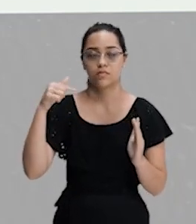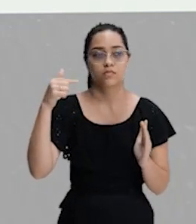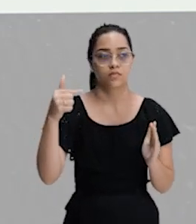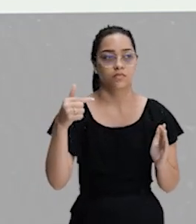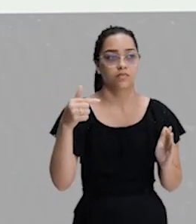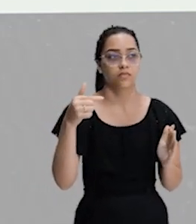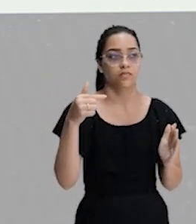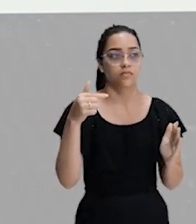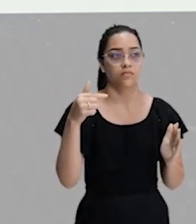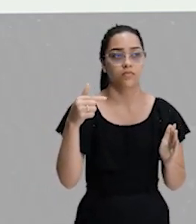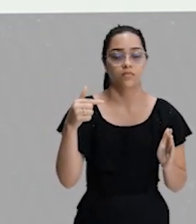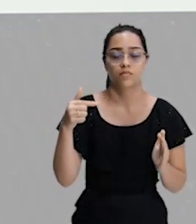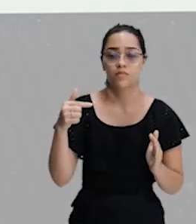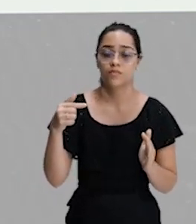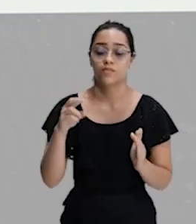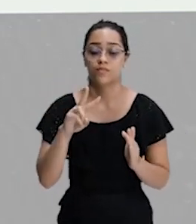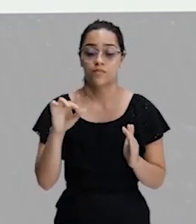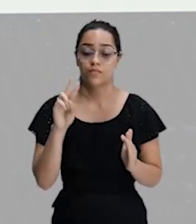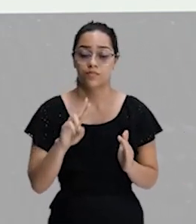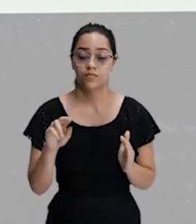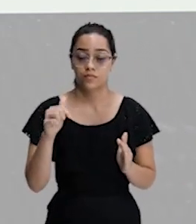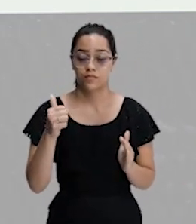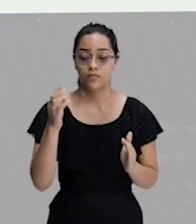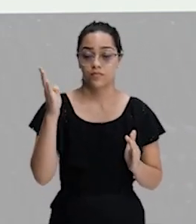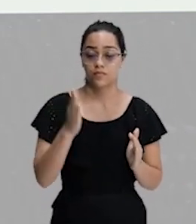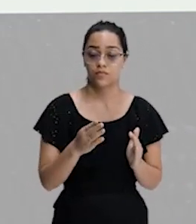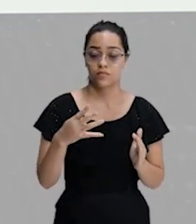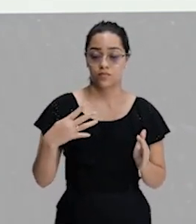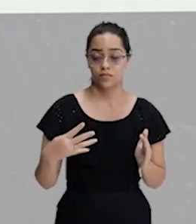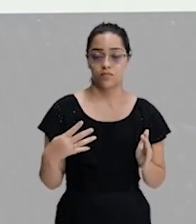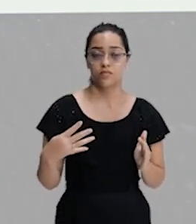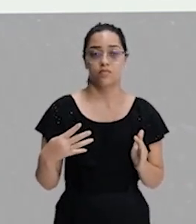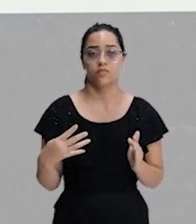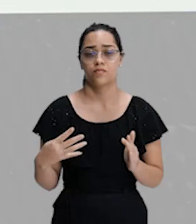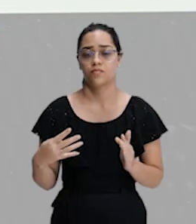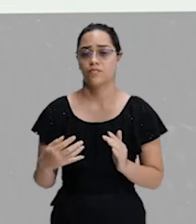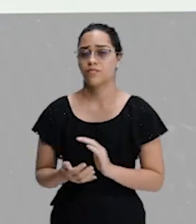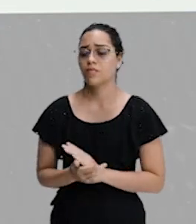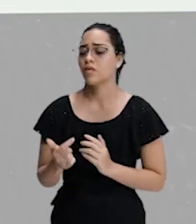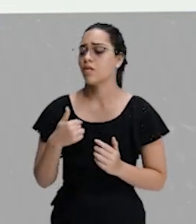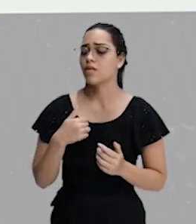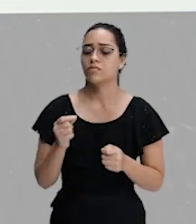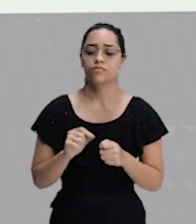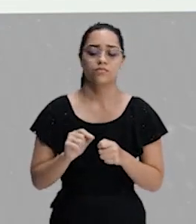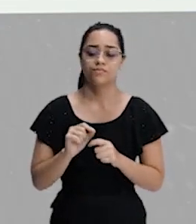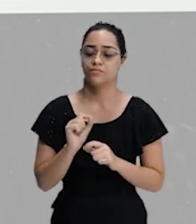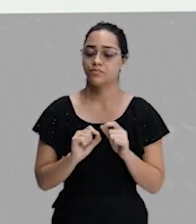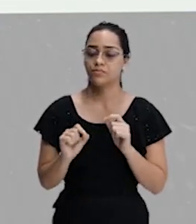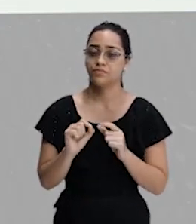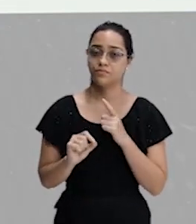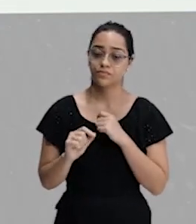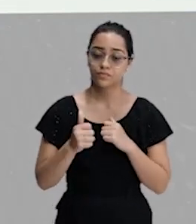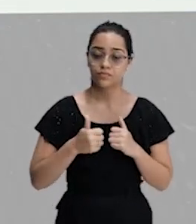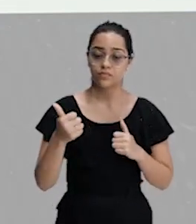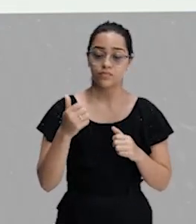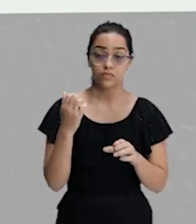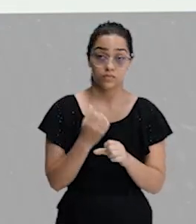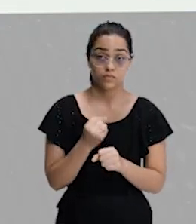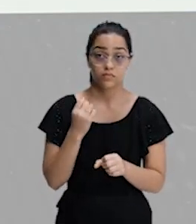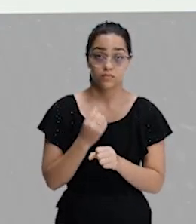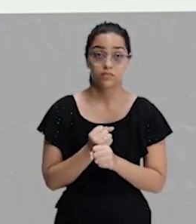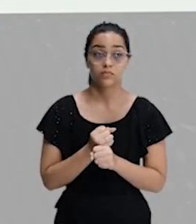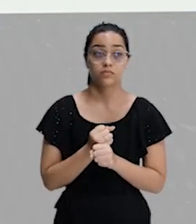quadrado ele vai usar 1/4 do galão. Turma, o que eu tenho que fazer aqui? Eu tenho que primeiro calcular,